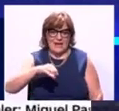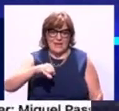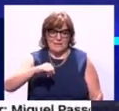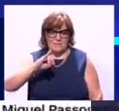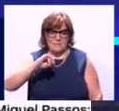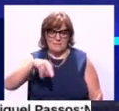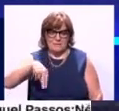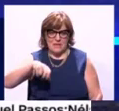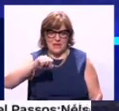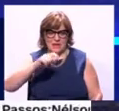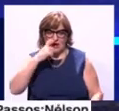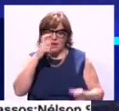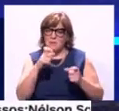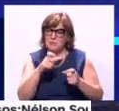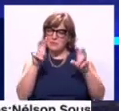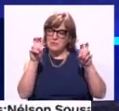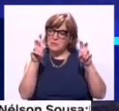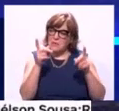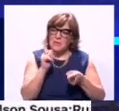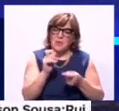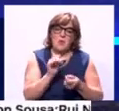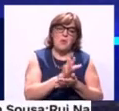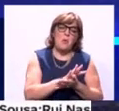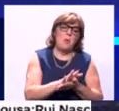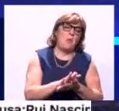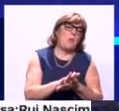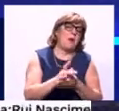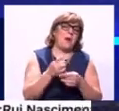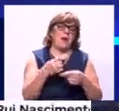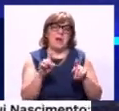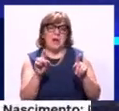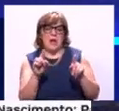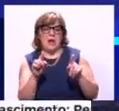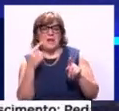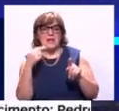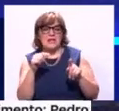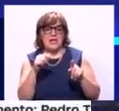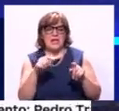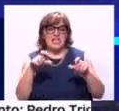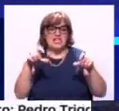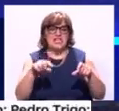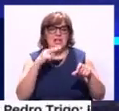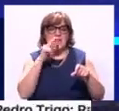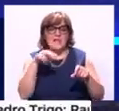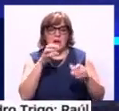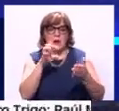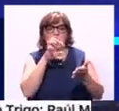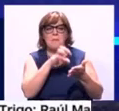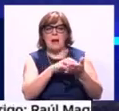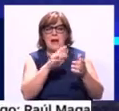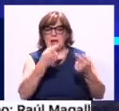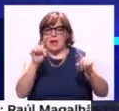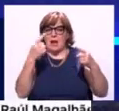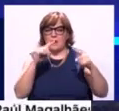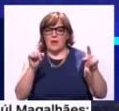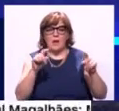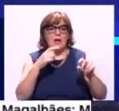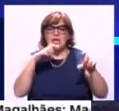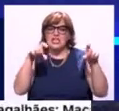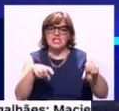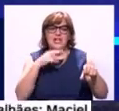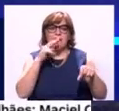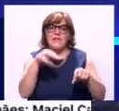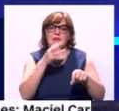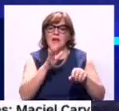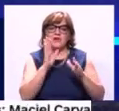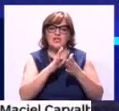falava em naming, as pessoas questionavam-se, ei, nunca, estar lá no Estado Dragão, uma marca, não, aquilo é o Estado Dragão, até